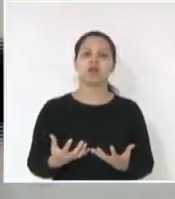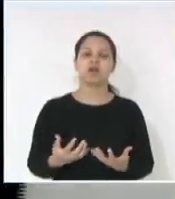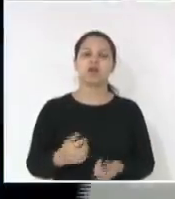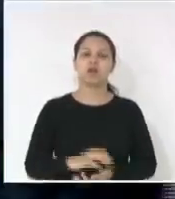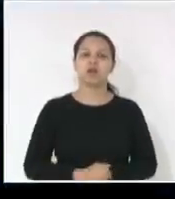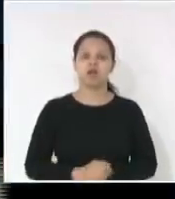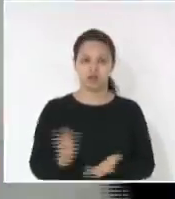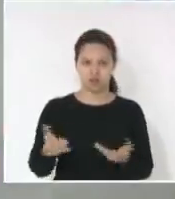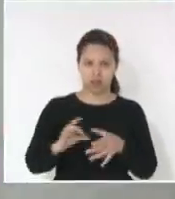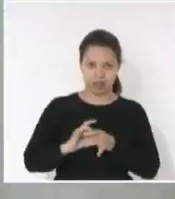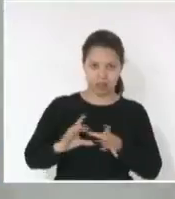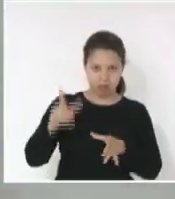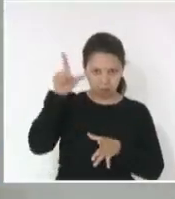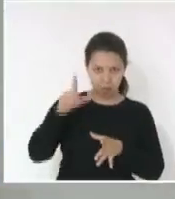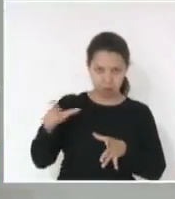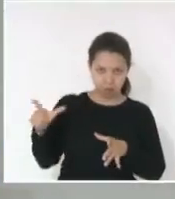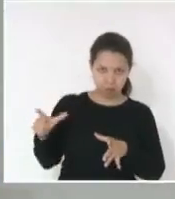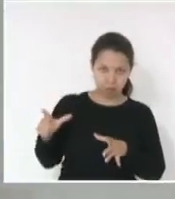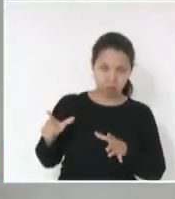deputado Leonel Pavan,